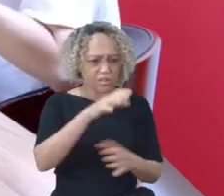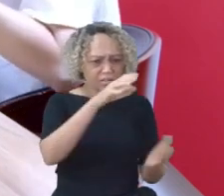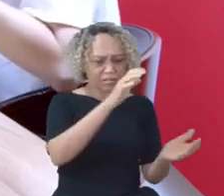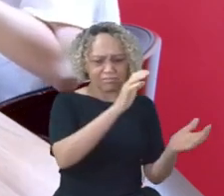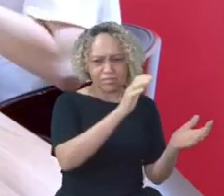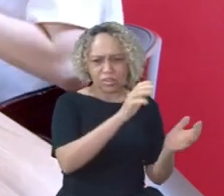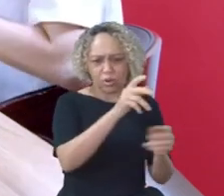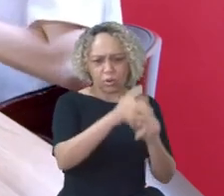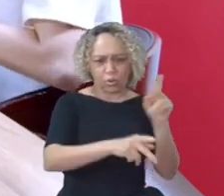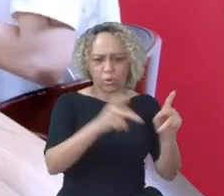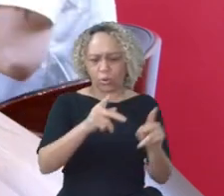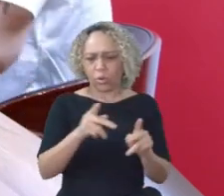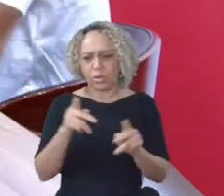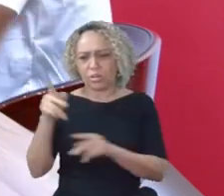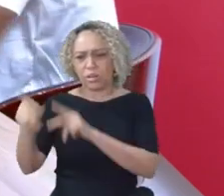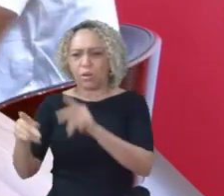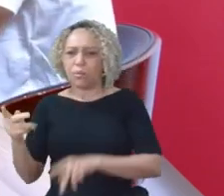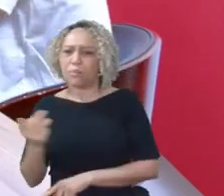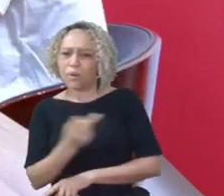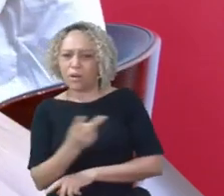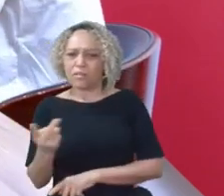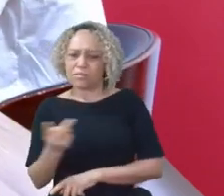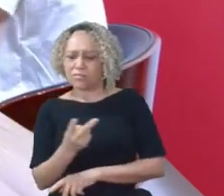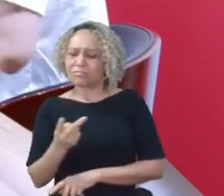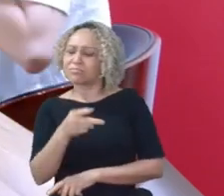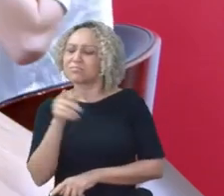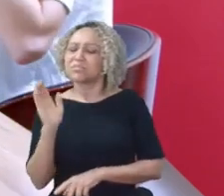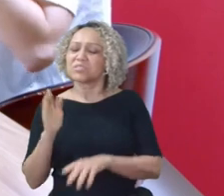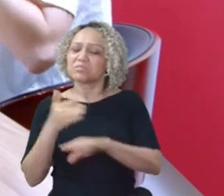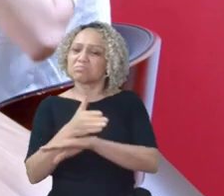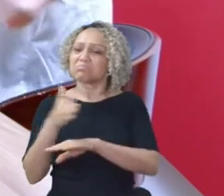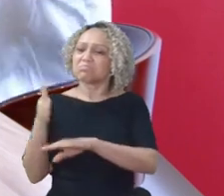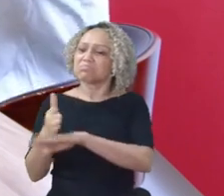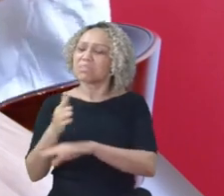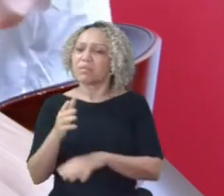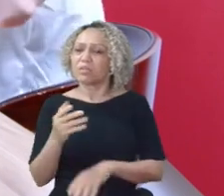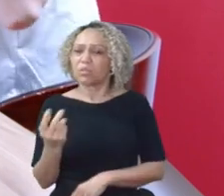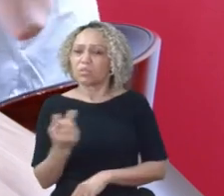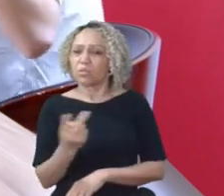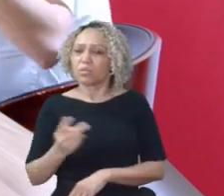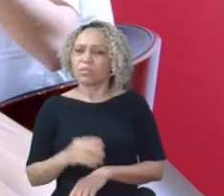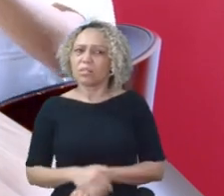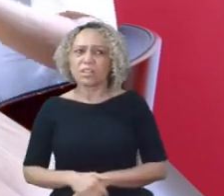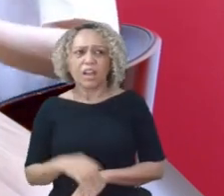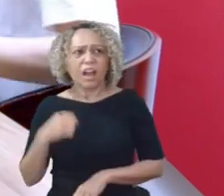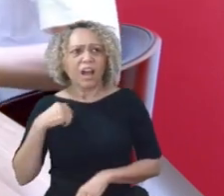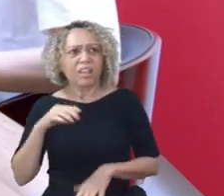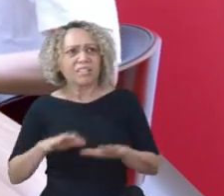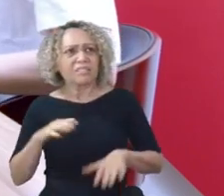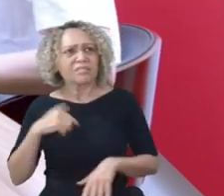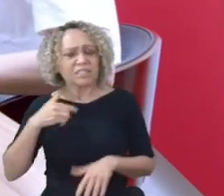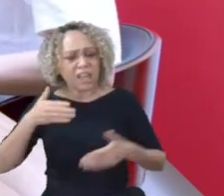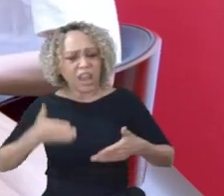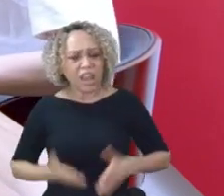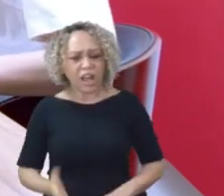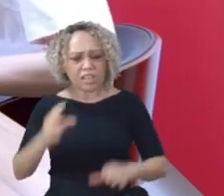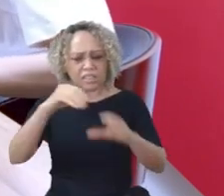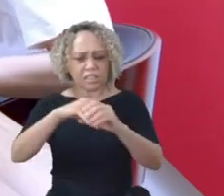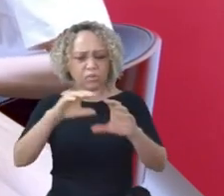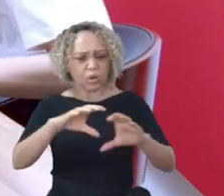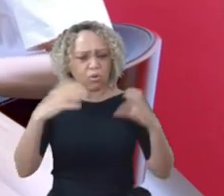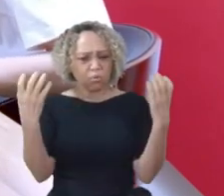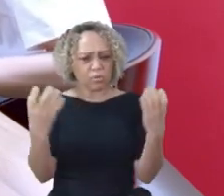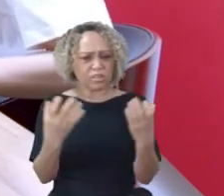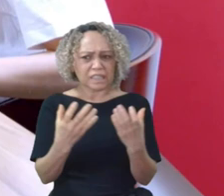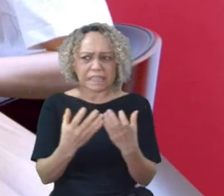acho que como tu nasce em uma comunidade, às vezes tu nem te dá conta de que existem diversos outros, né?